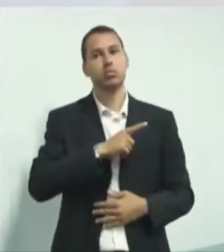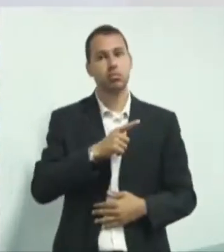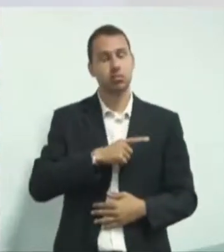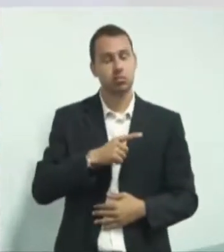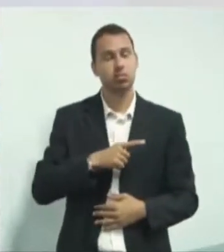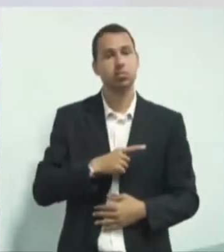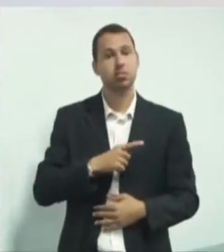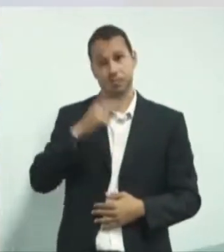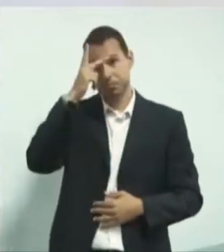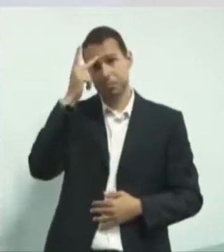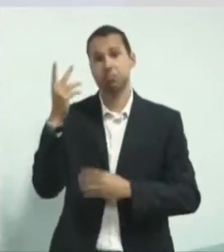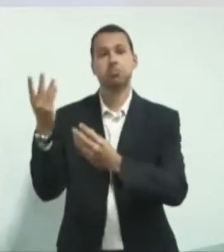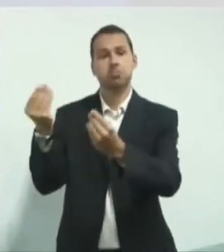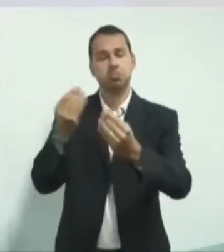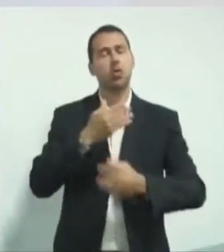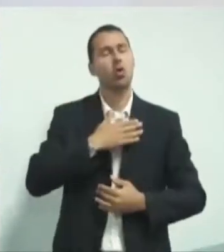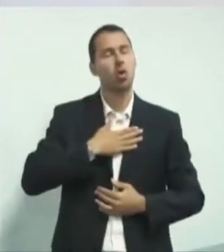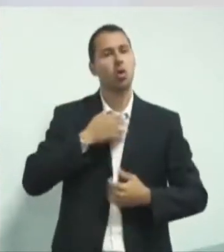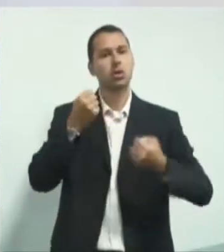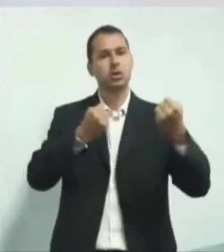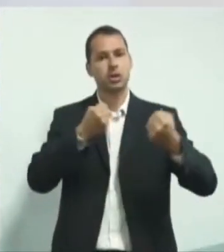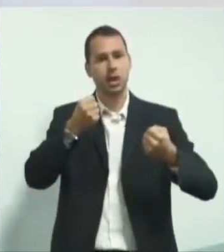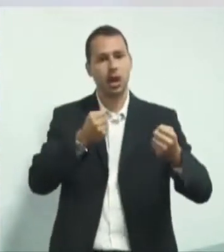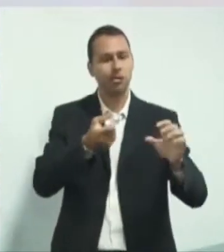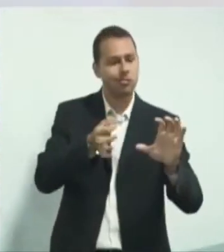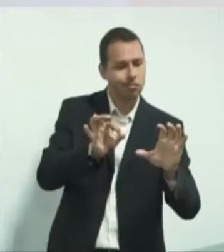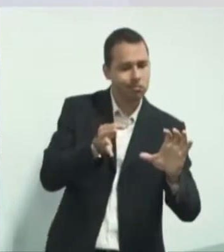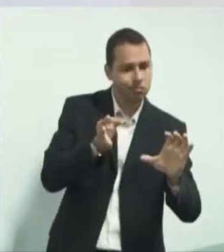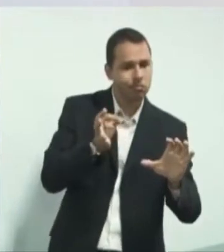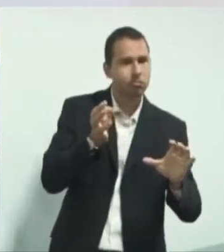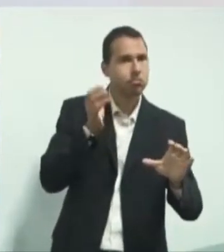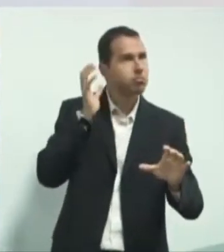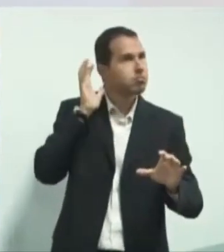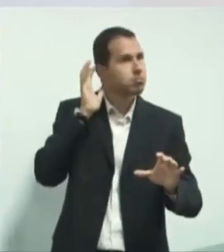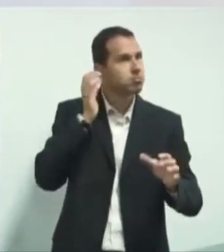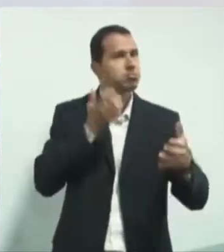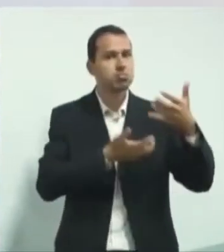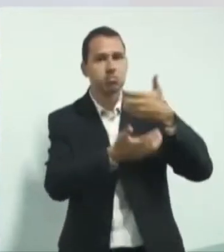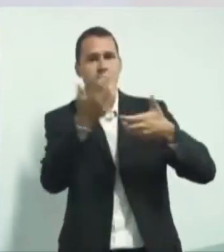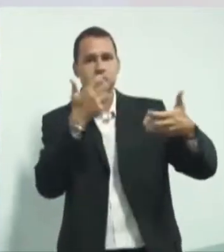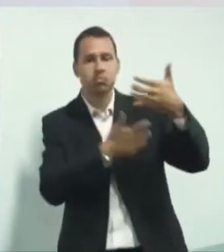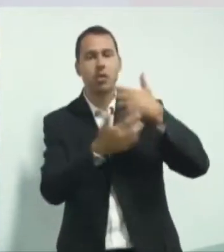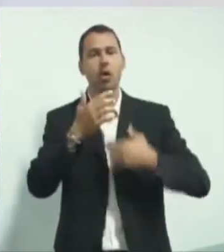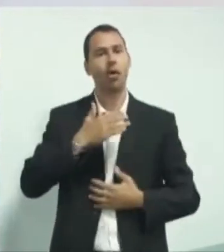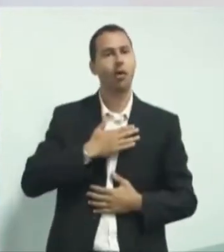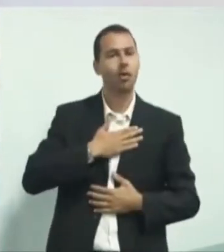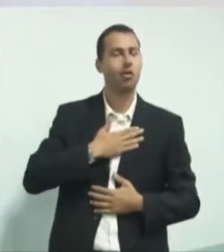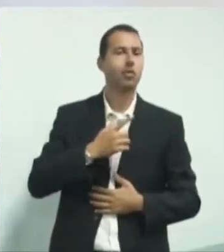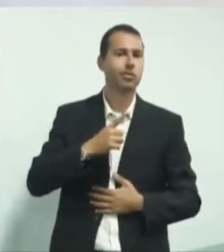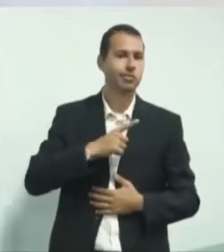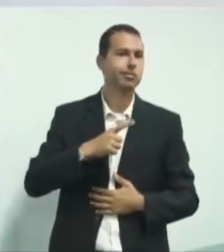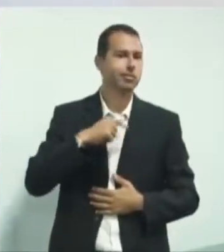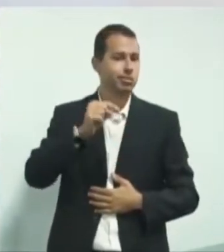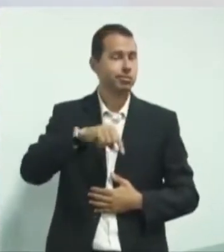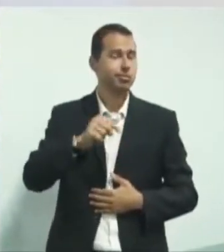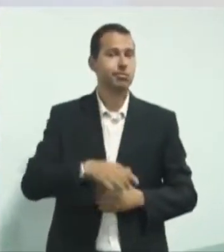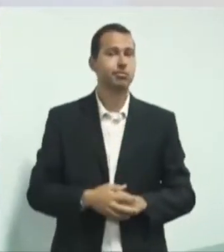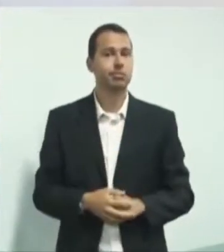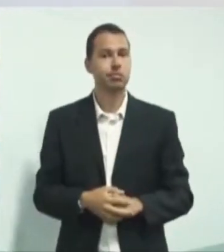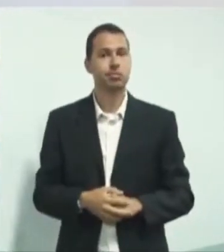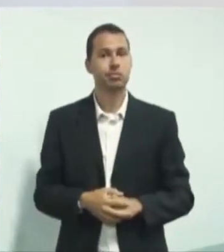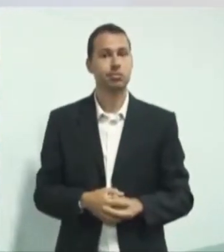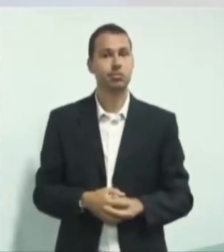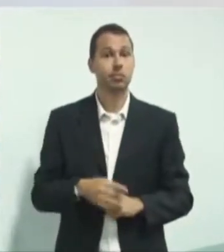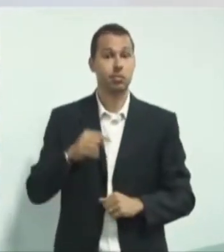som automotivo. Tem quem tem lojas de produtos de som automotivo para ser vendidos. A cidade em